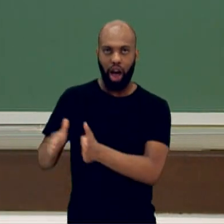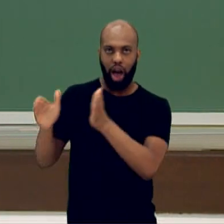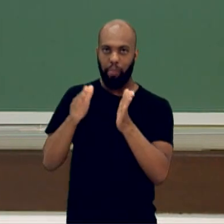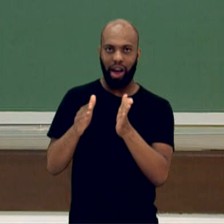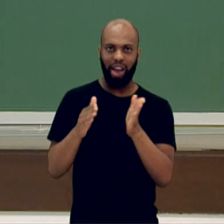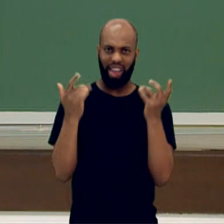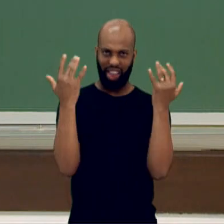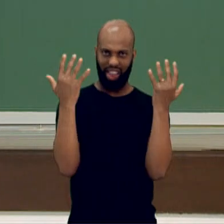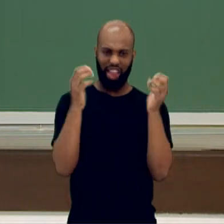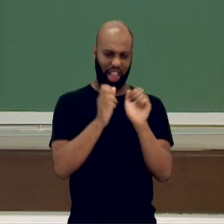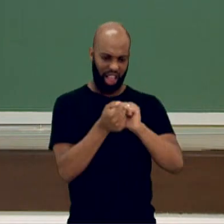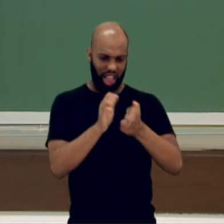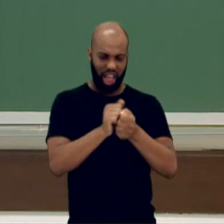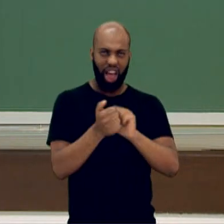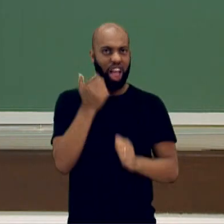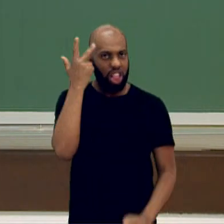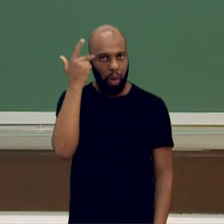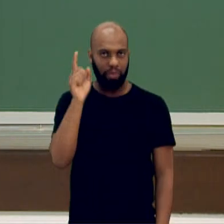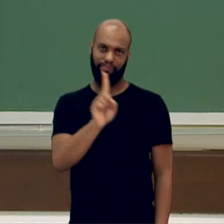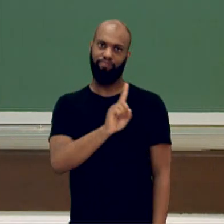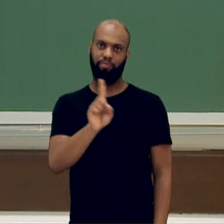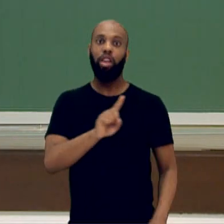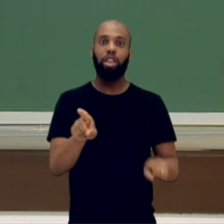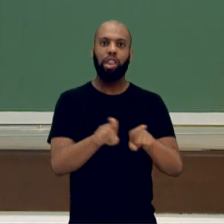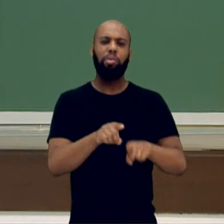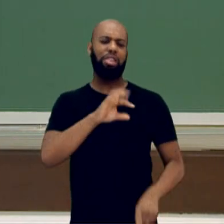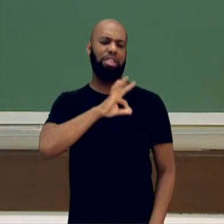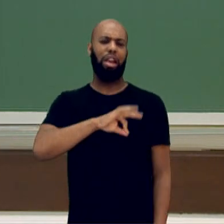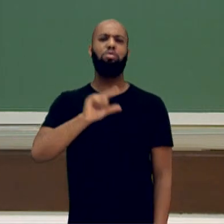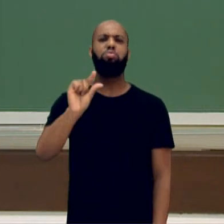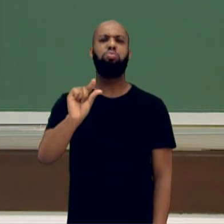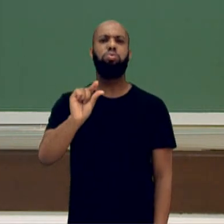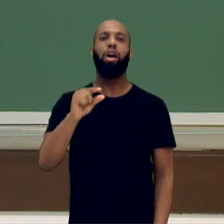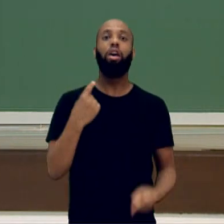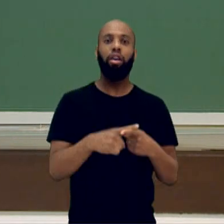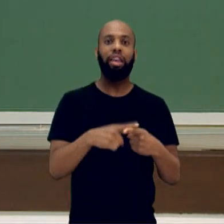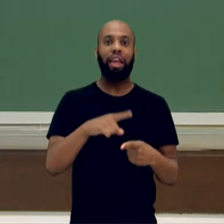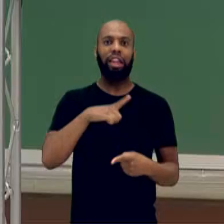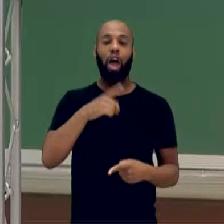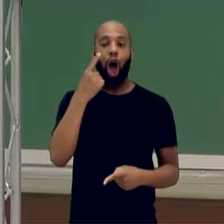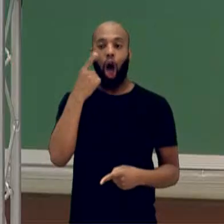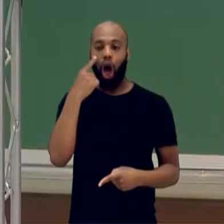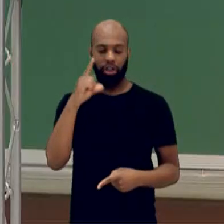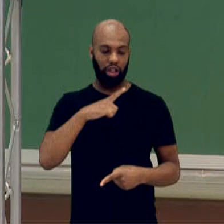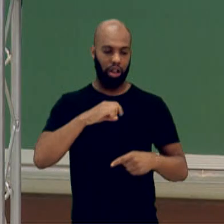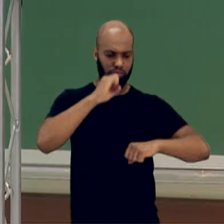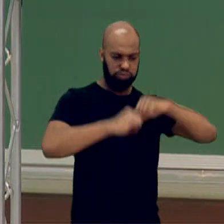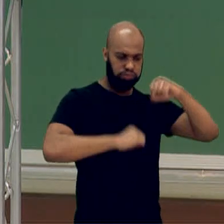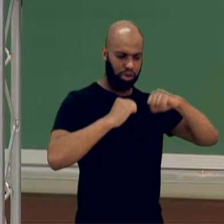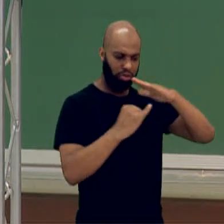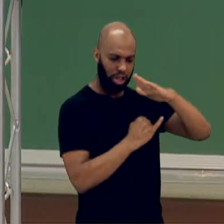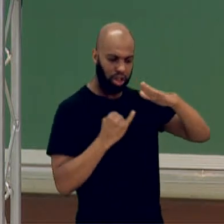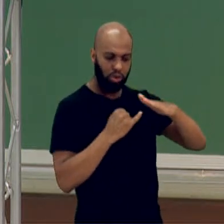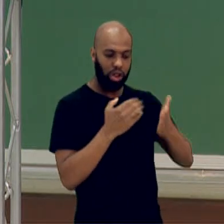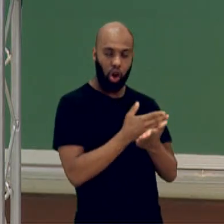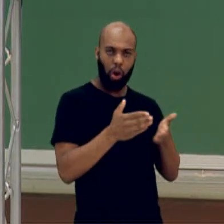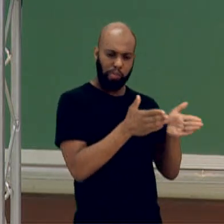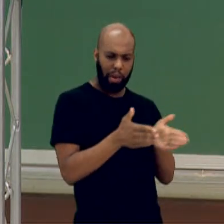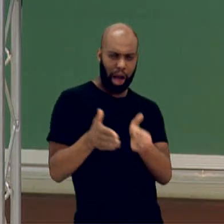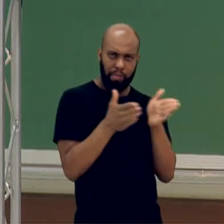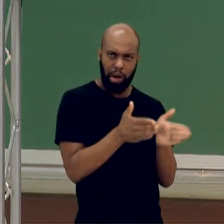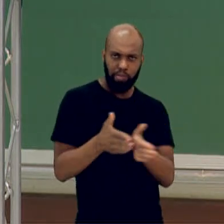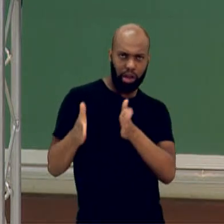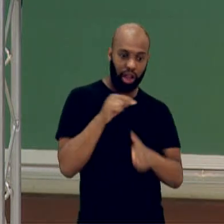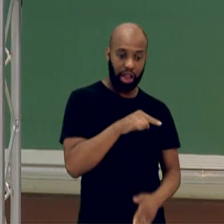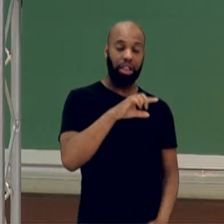a mão de obra manual. Os baixos salários, então, se eu tenho a industrialização acontecendo em uma outra área, que